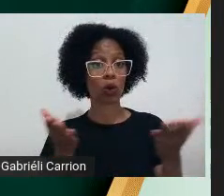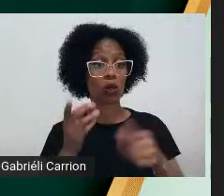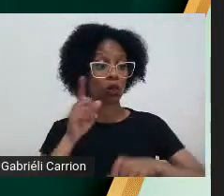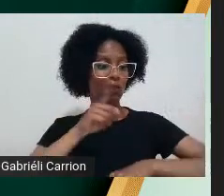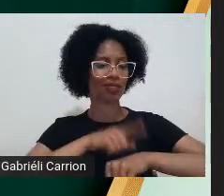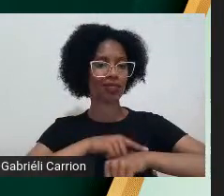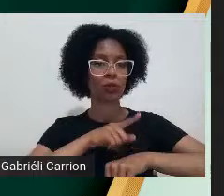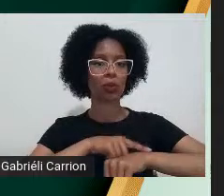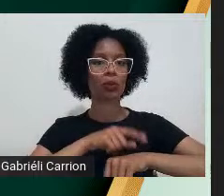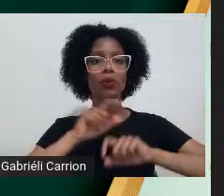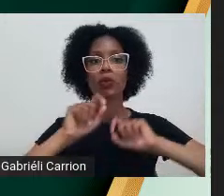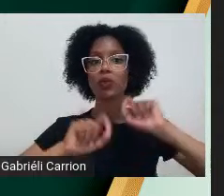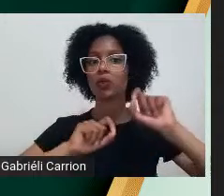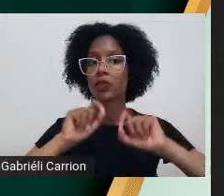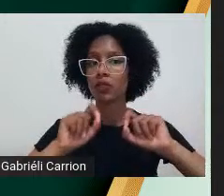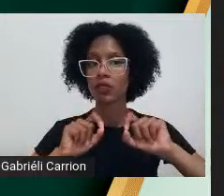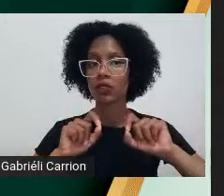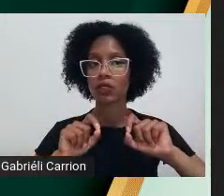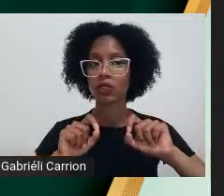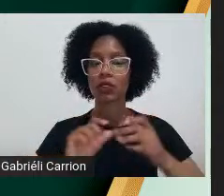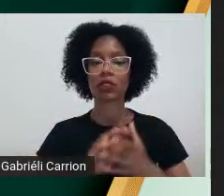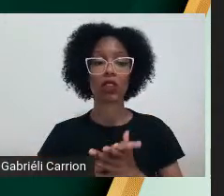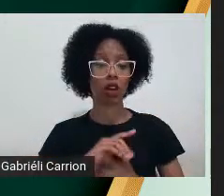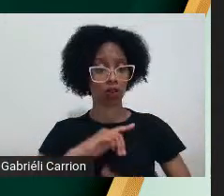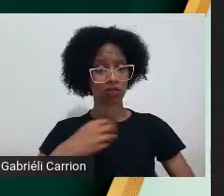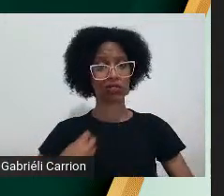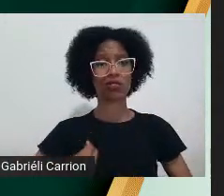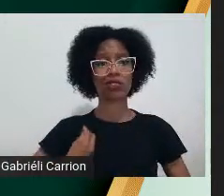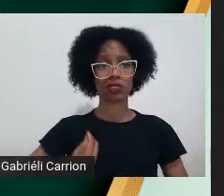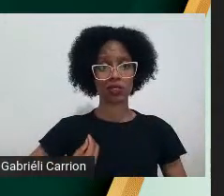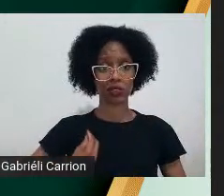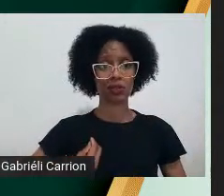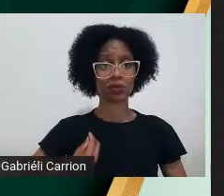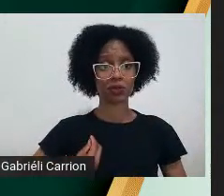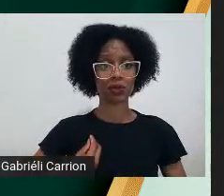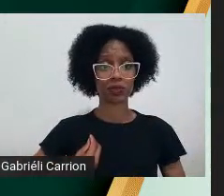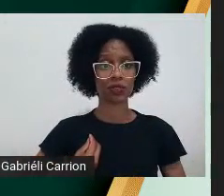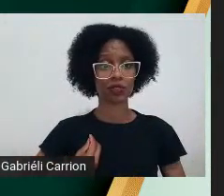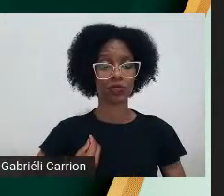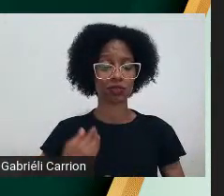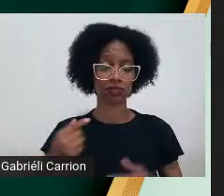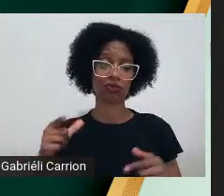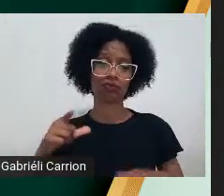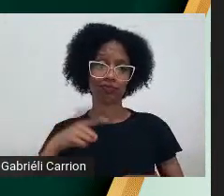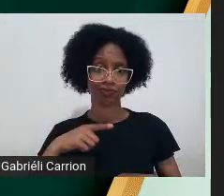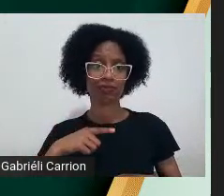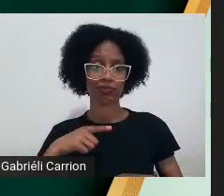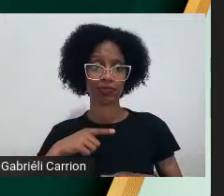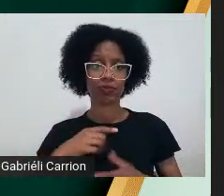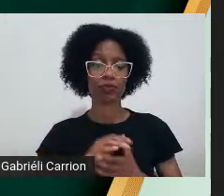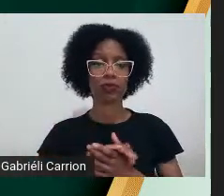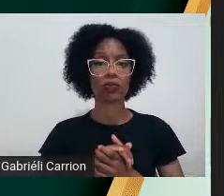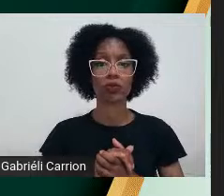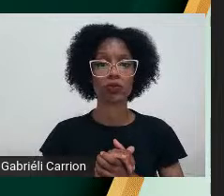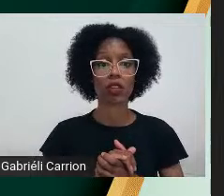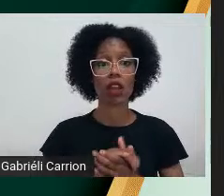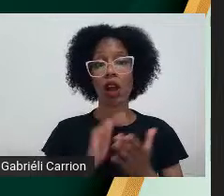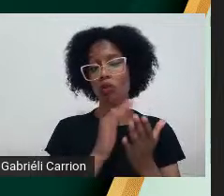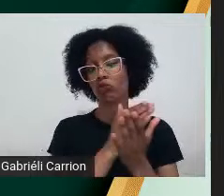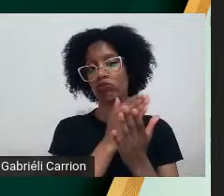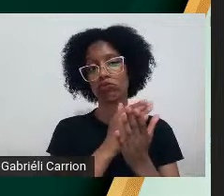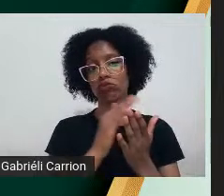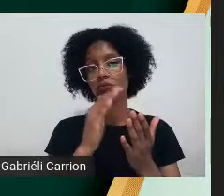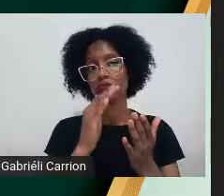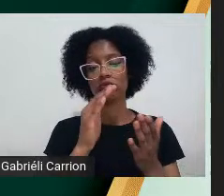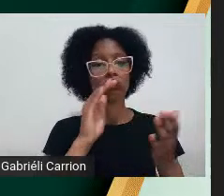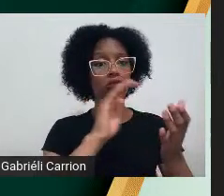grandes momentos em que a gente vive dentro do rito cerimonial da nossa existência. Para muitos, o casamento, a questão